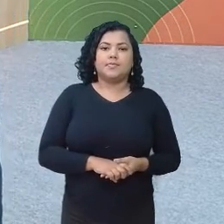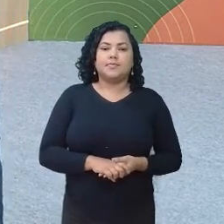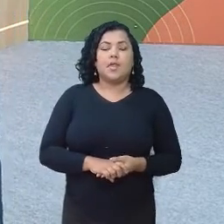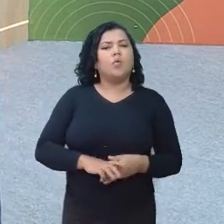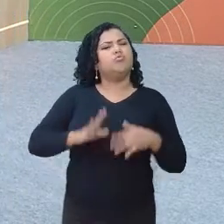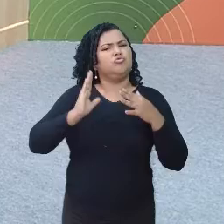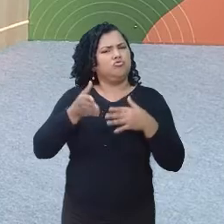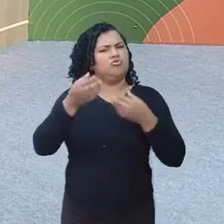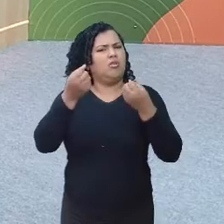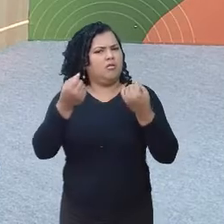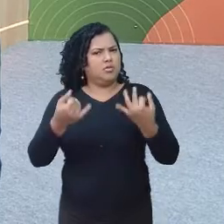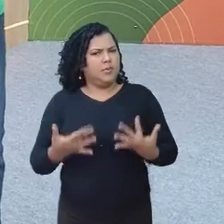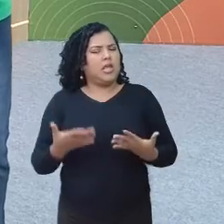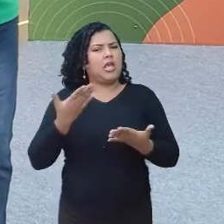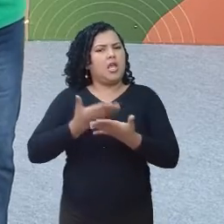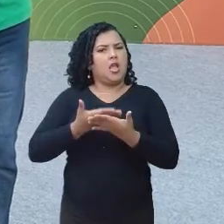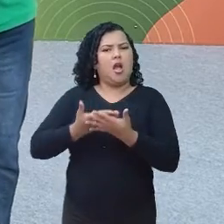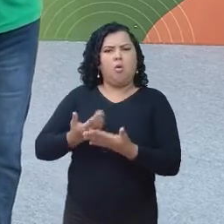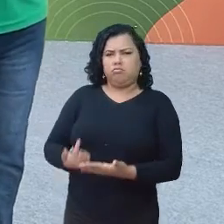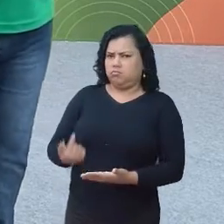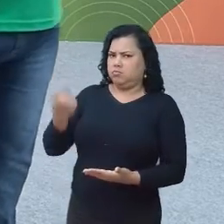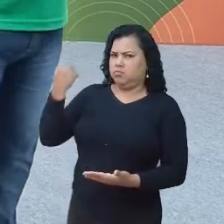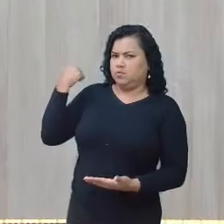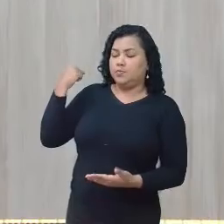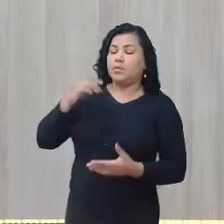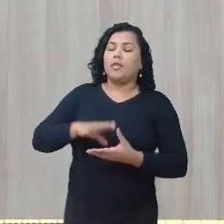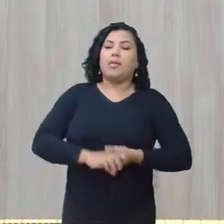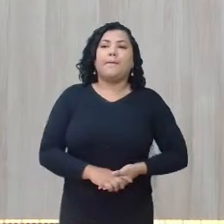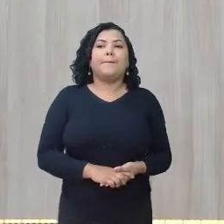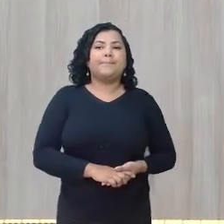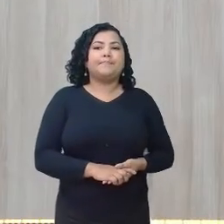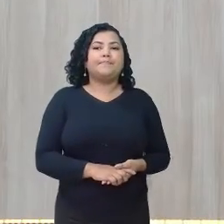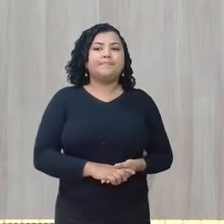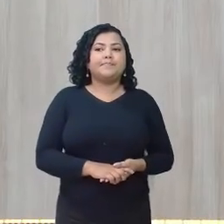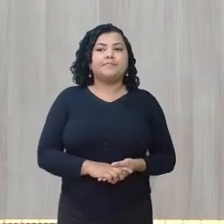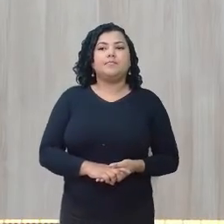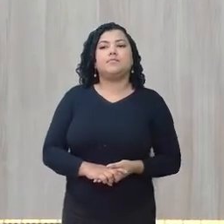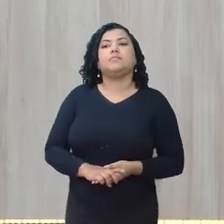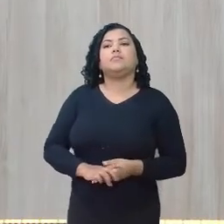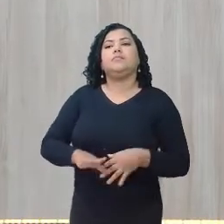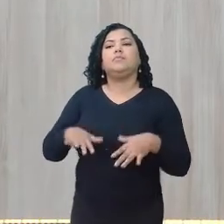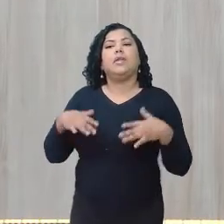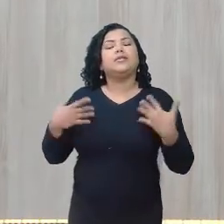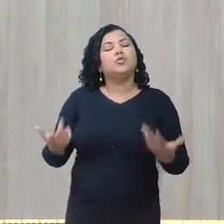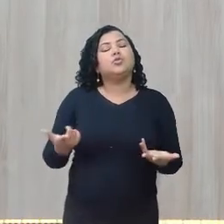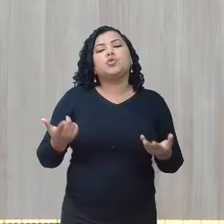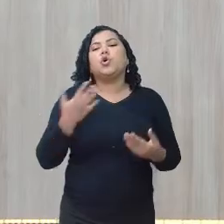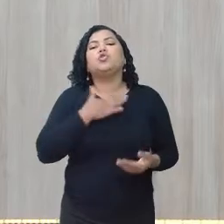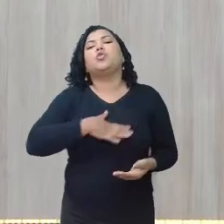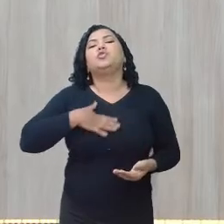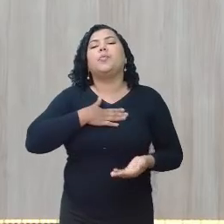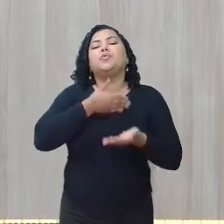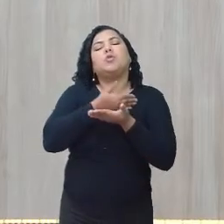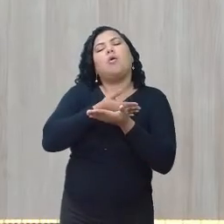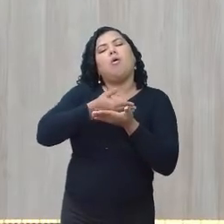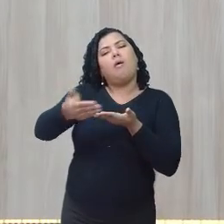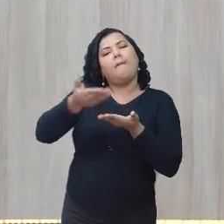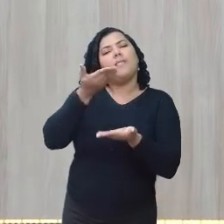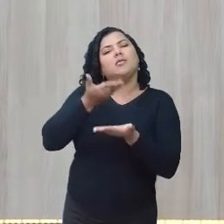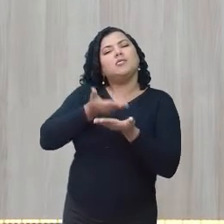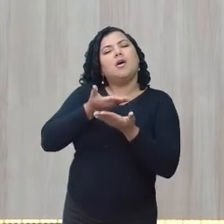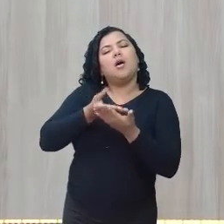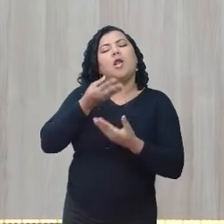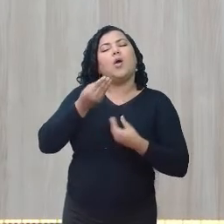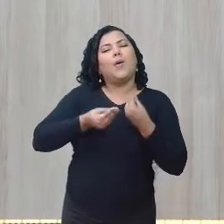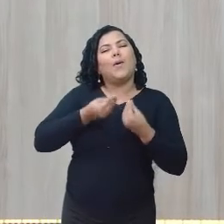eu já disse para vocês em outras aulas, como sempre, a gente gosta, né, de começar as nossas aulas por